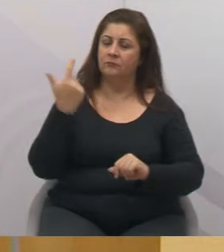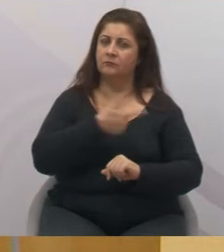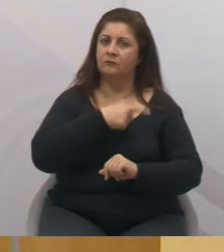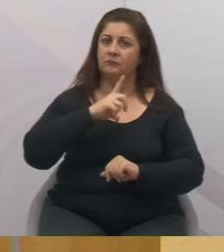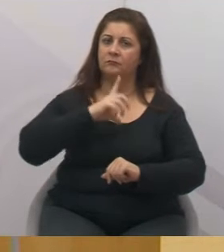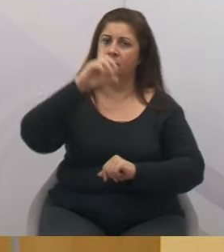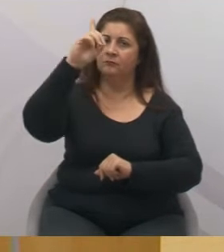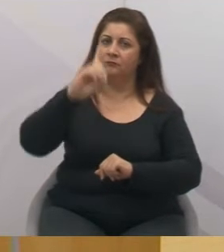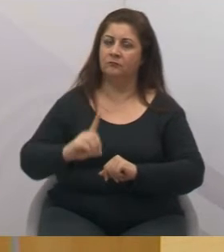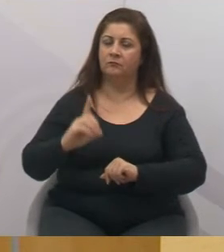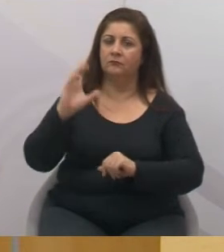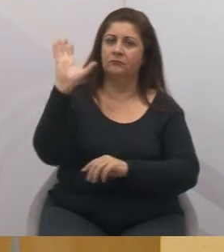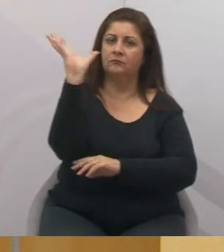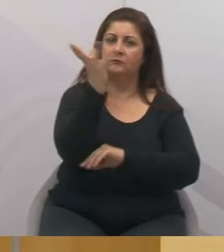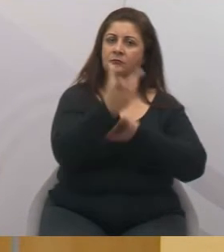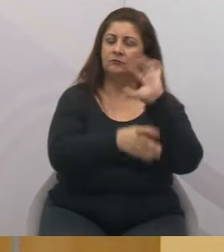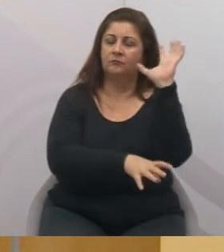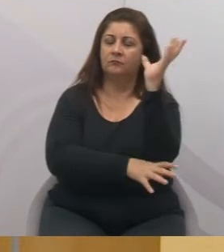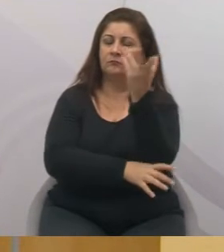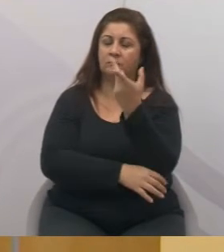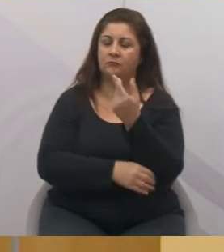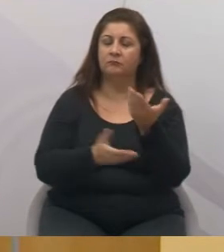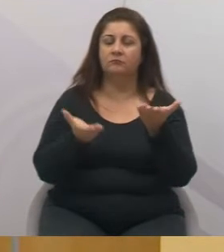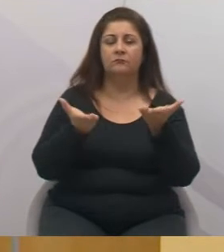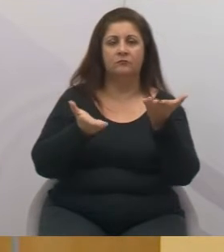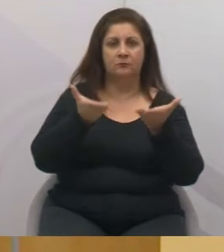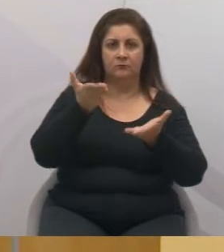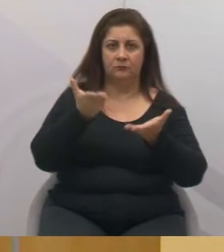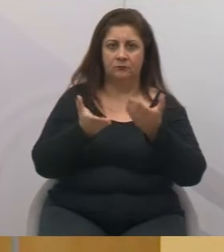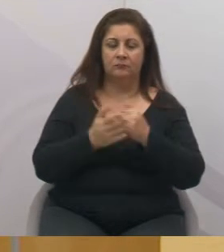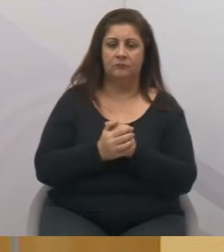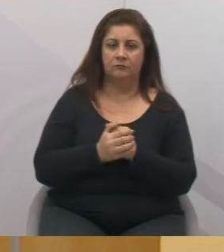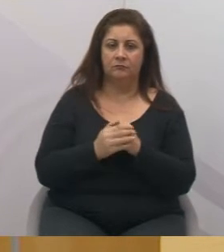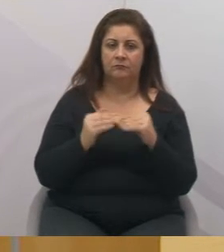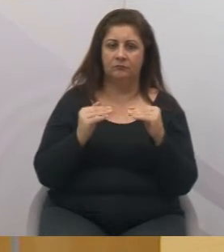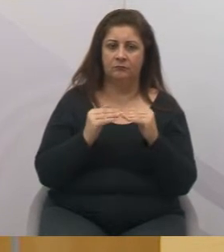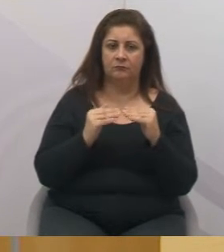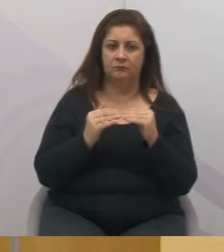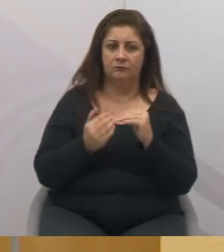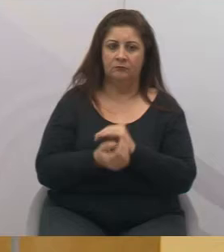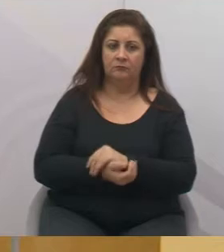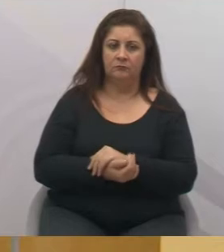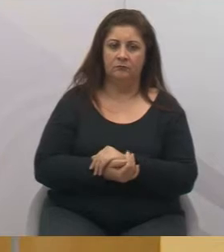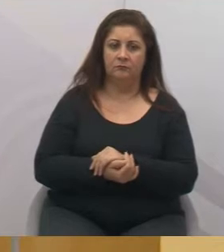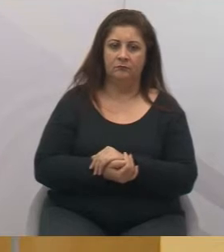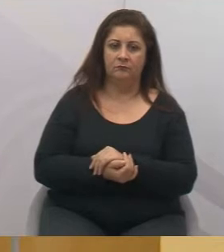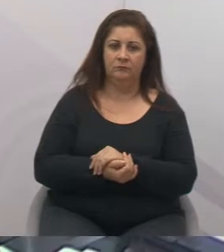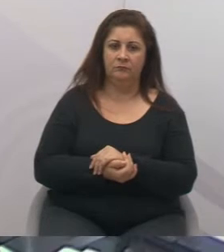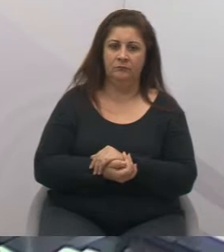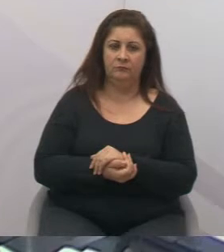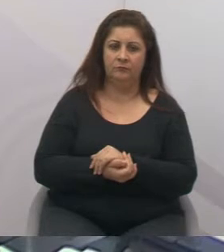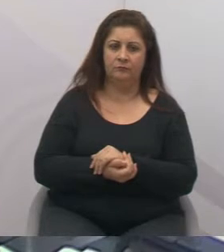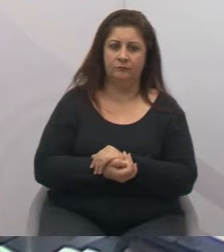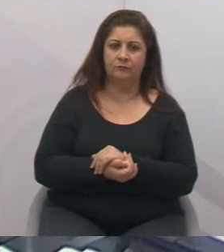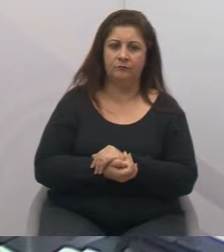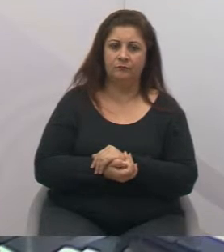meio ambiente ecologicamente equilibrado. Meu voto aqui será favorável.